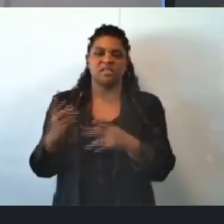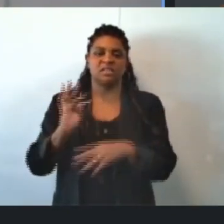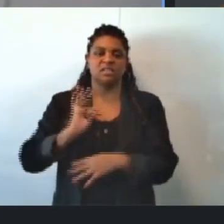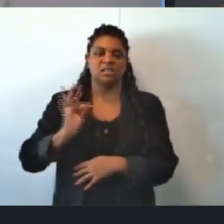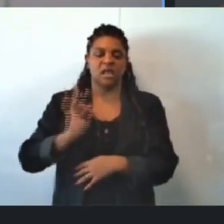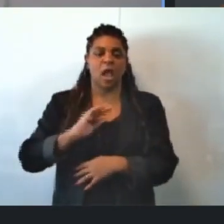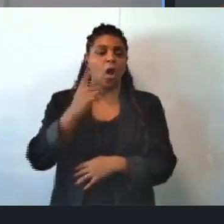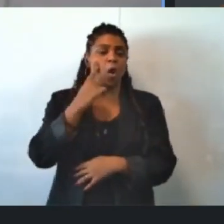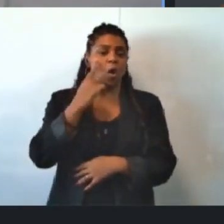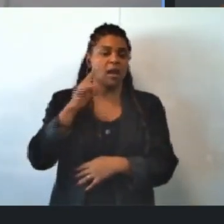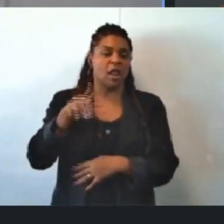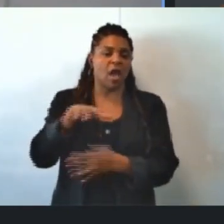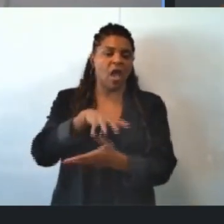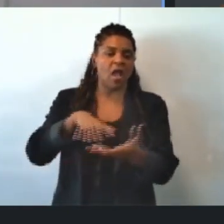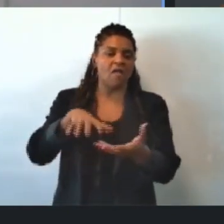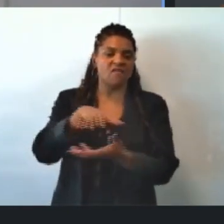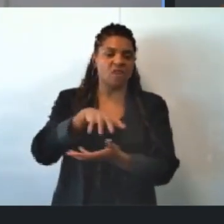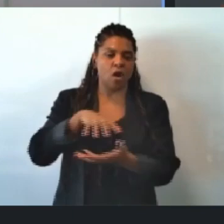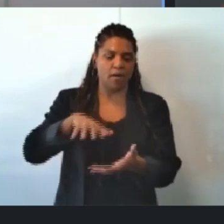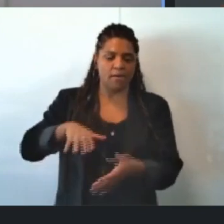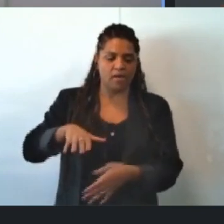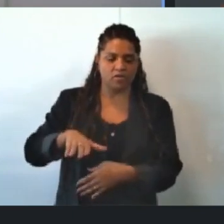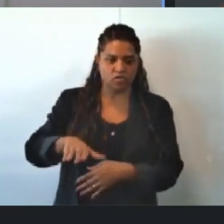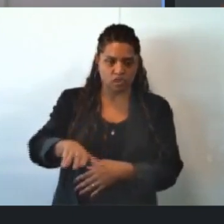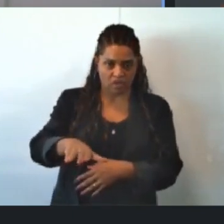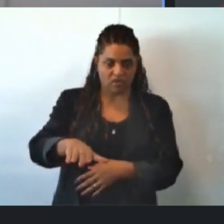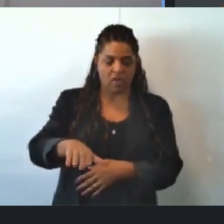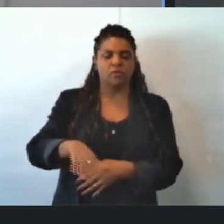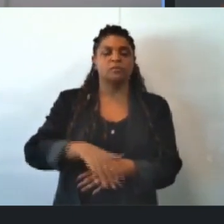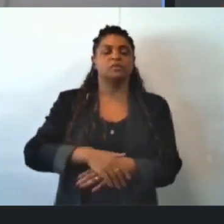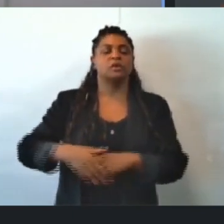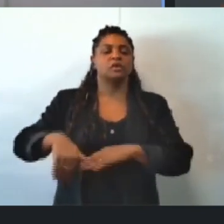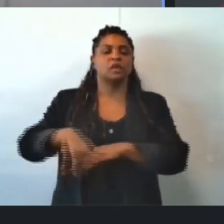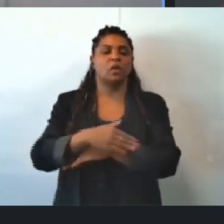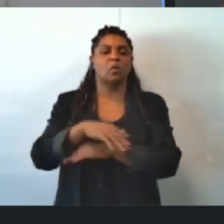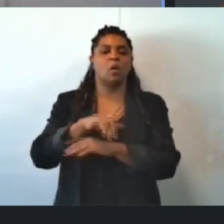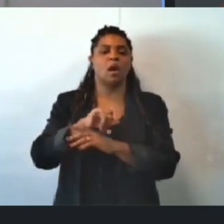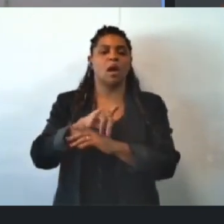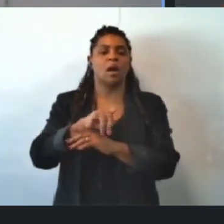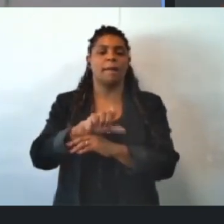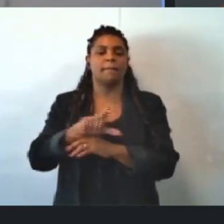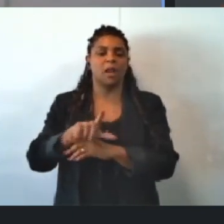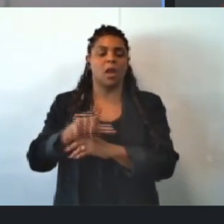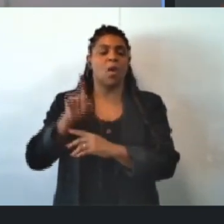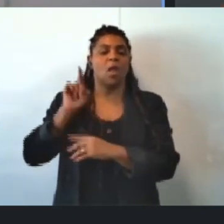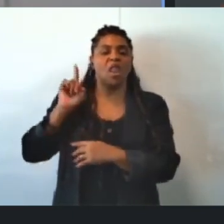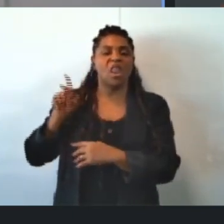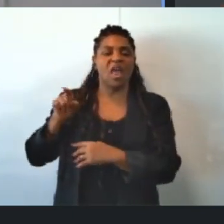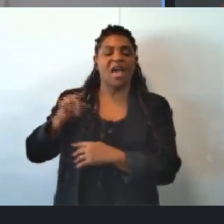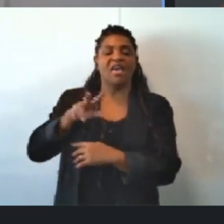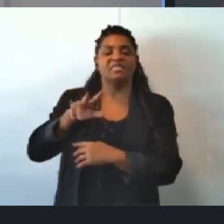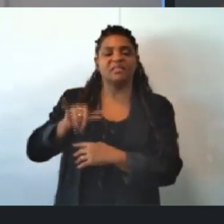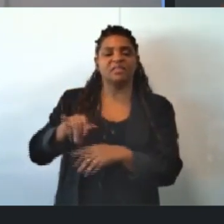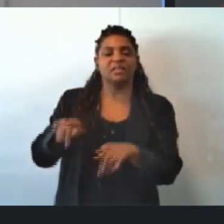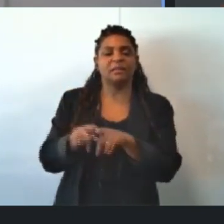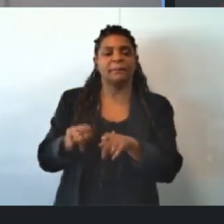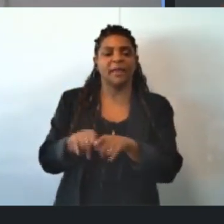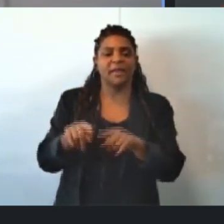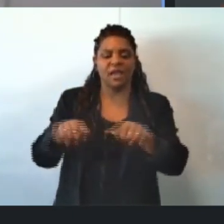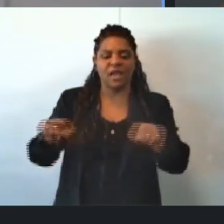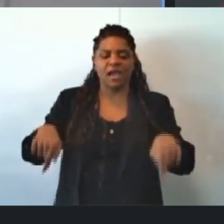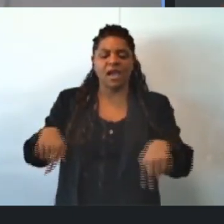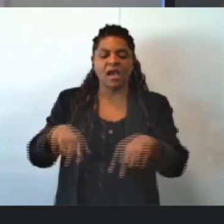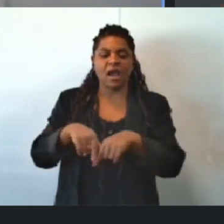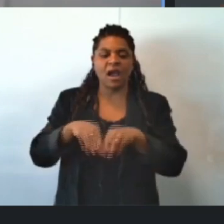Pinheiros, no bairro São Gabriel, bem como a instalação adequada de iluminação, tanto na via quanto no campo dos ciganos, localizado no final da rua,